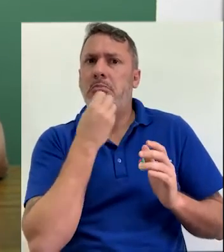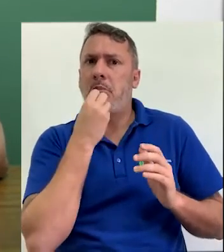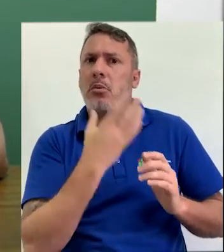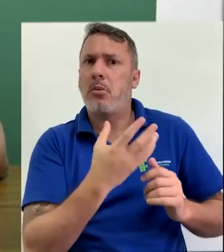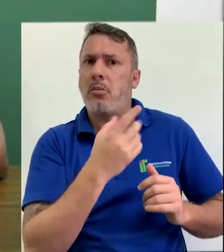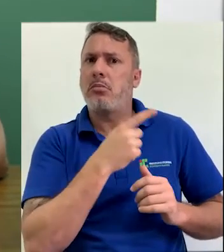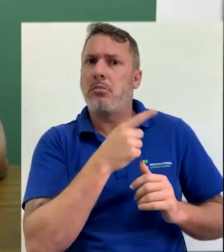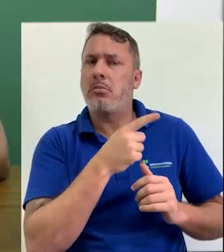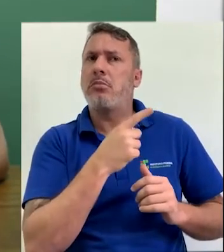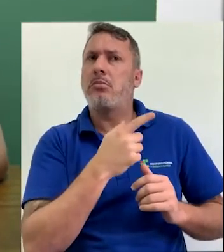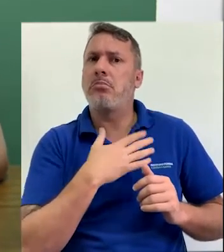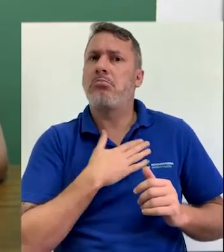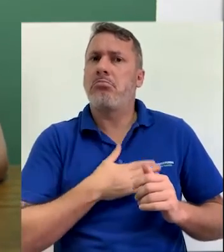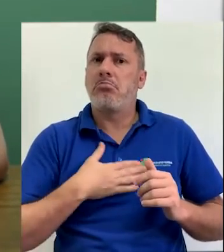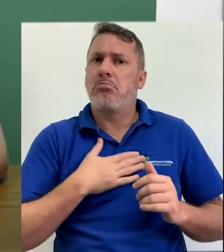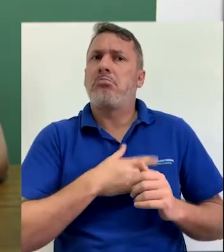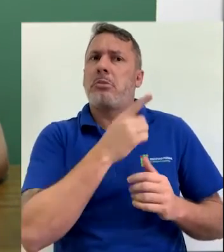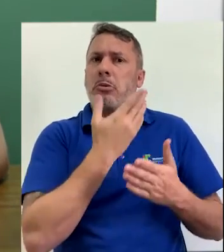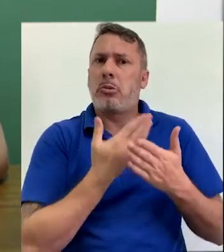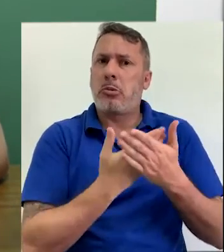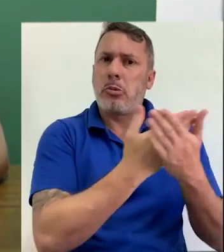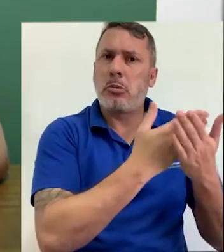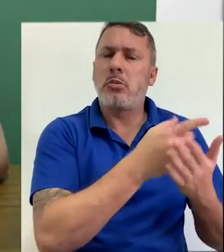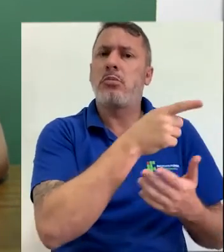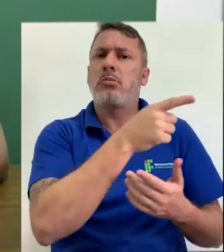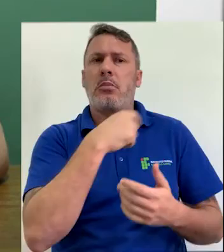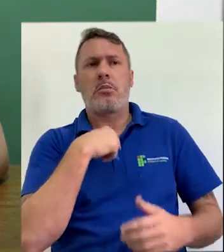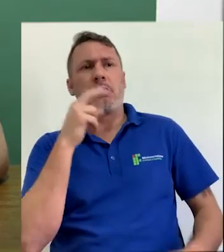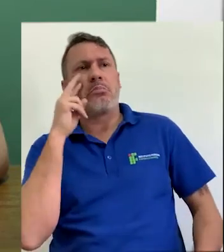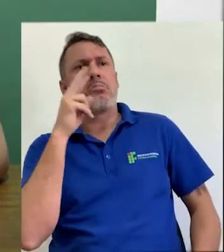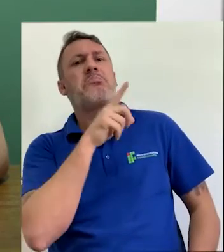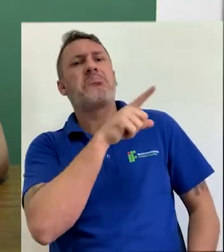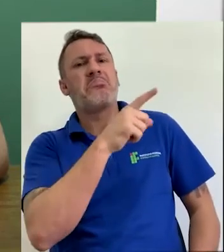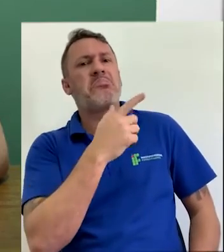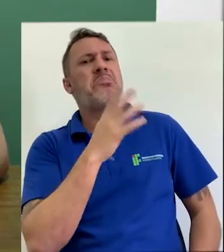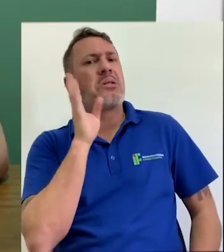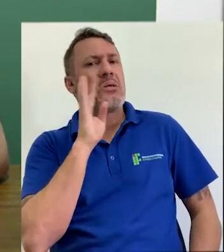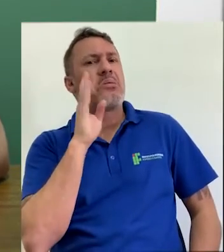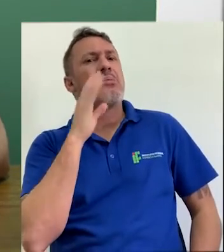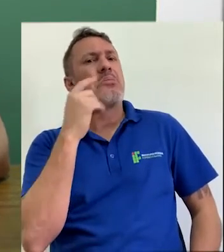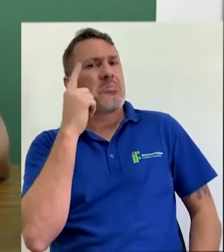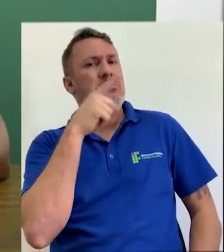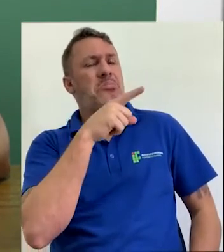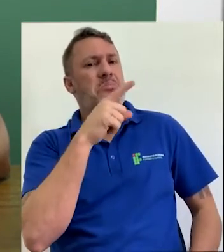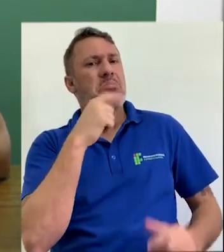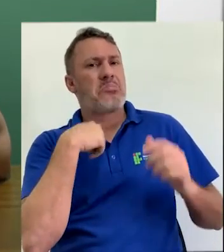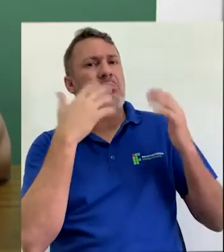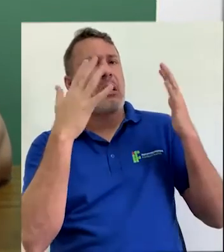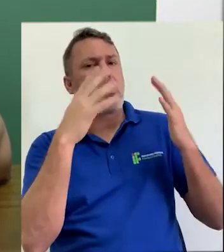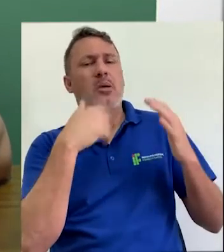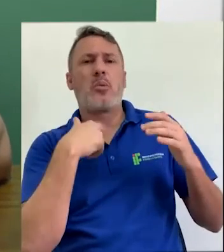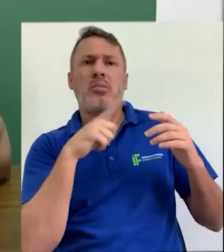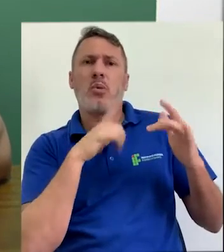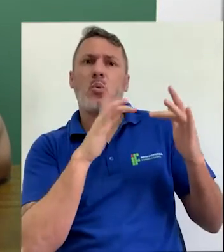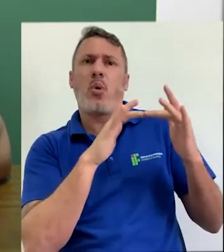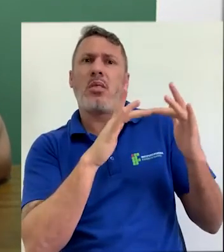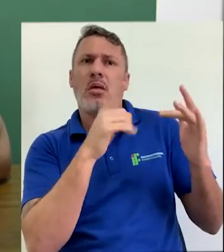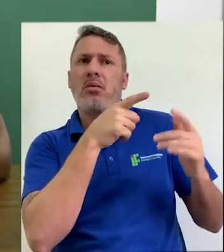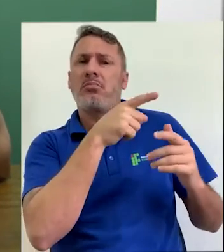rendimento satisfatório, que você admira, que você tenha um laço de